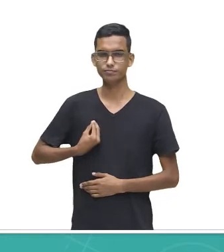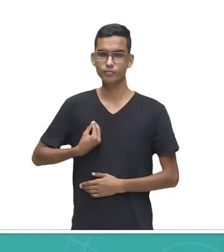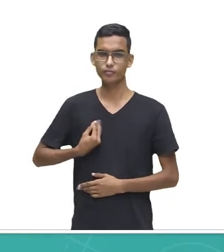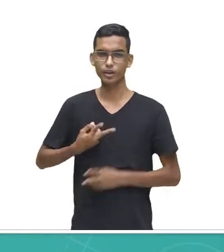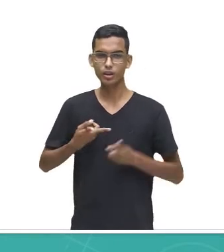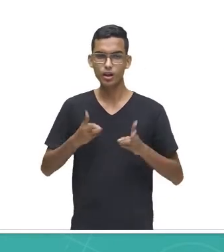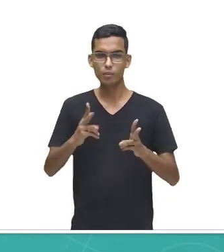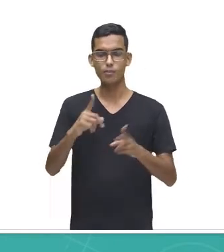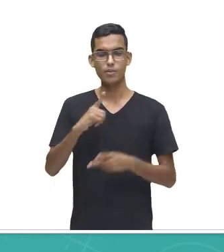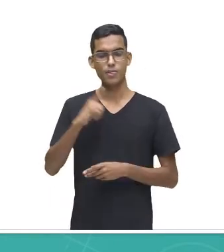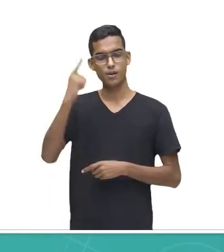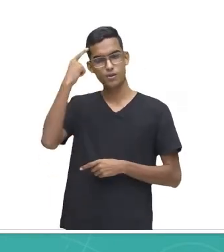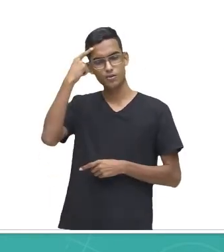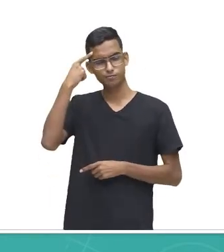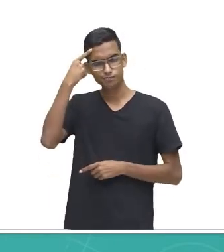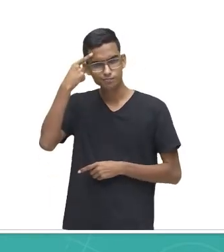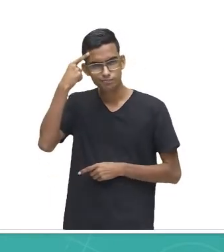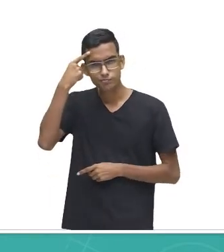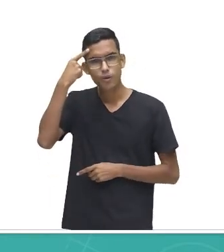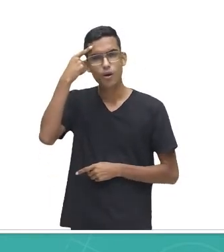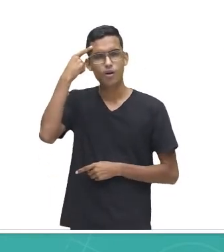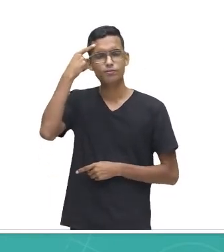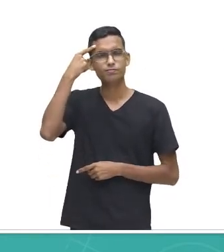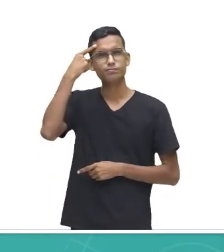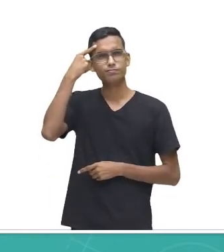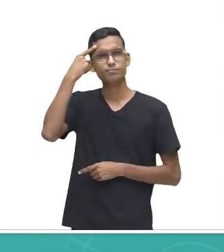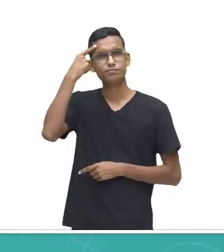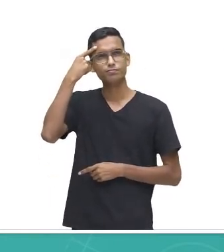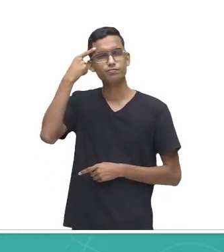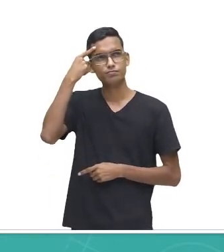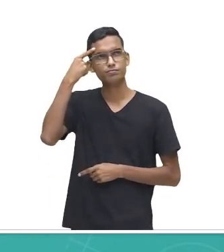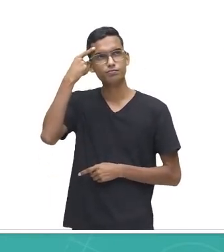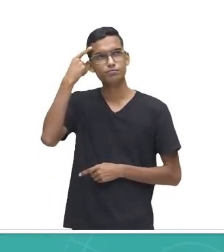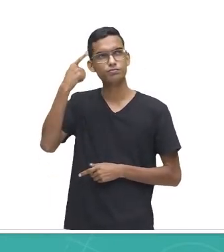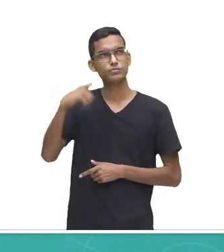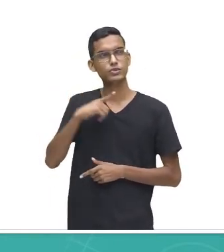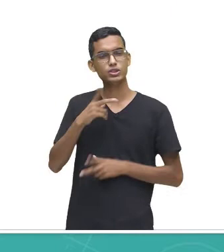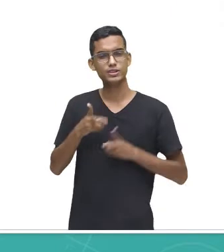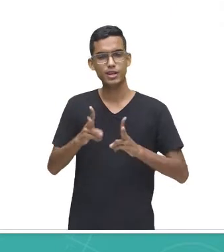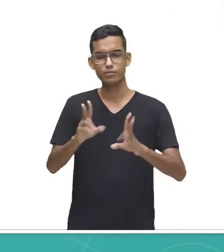construído ou visto de maneira coletiva,